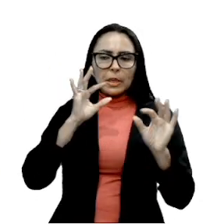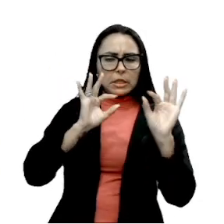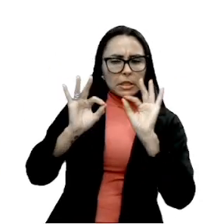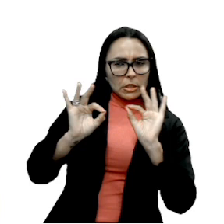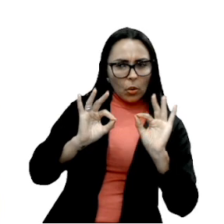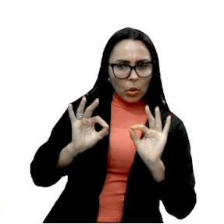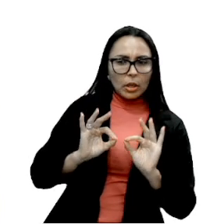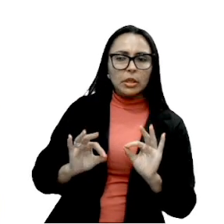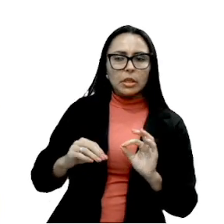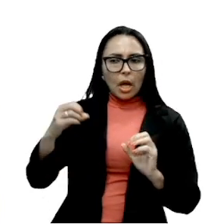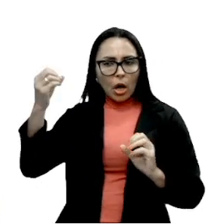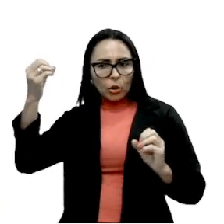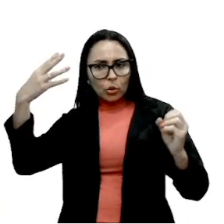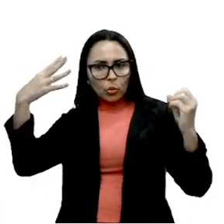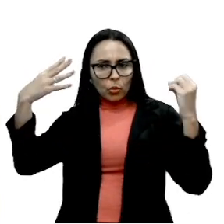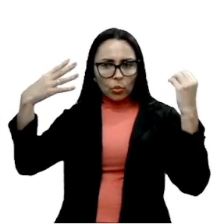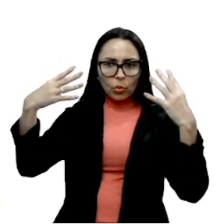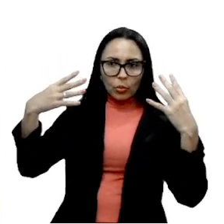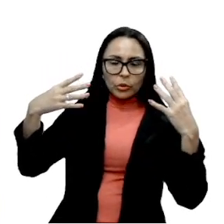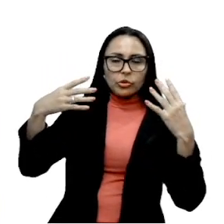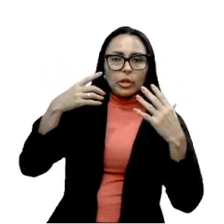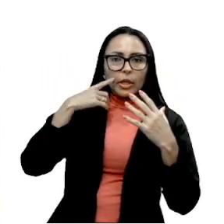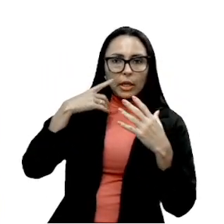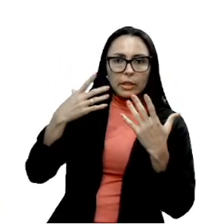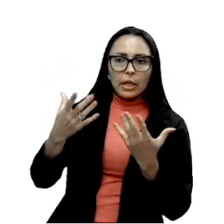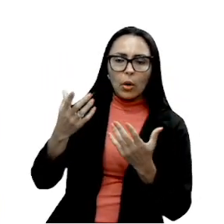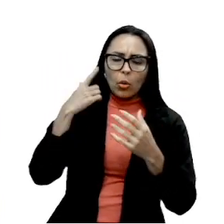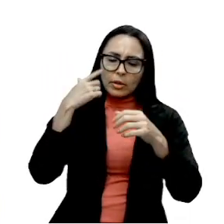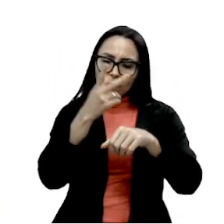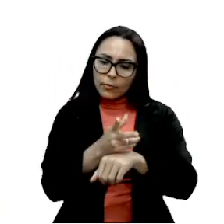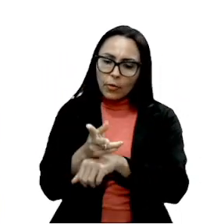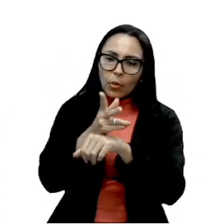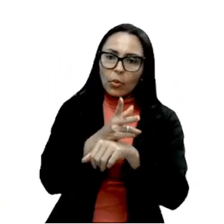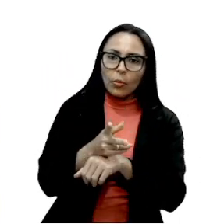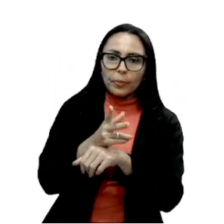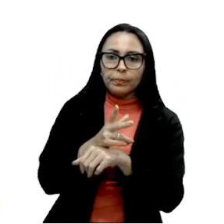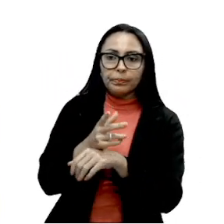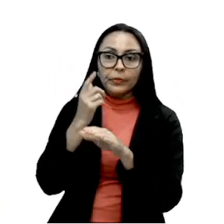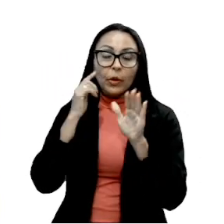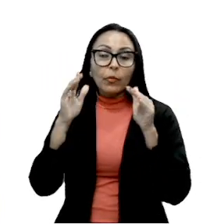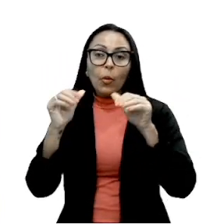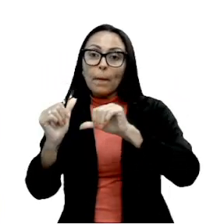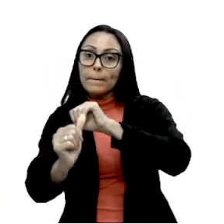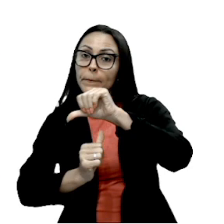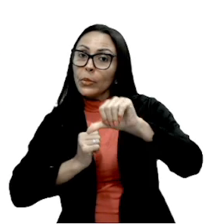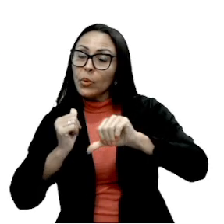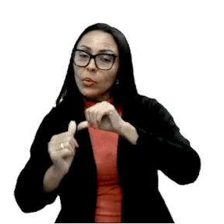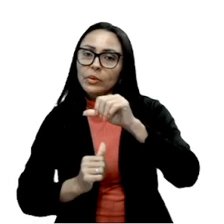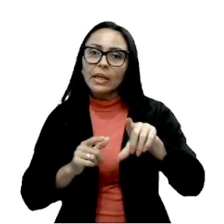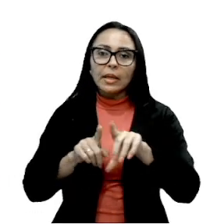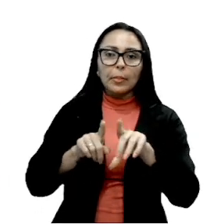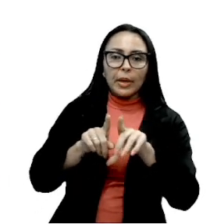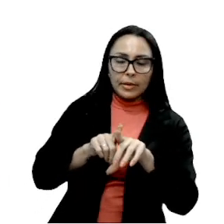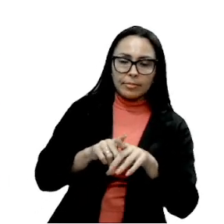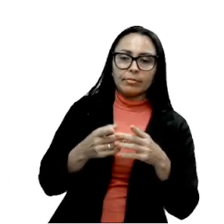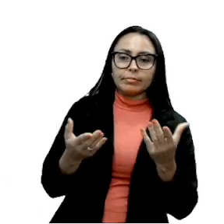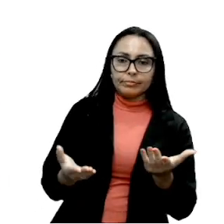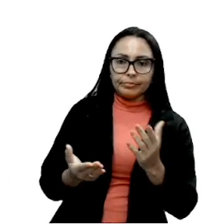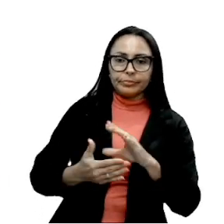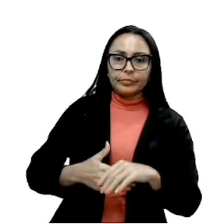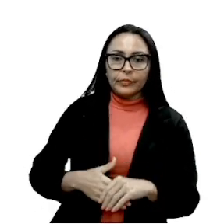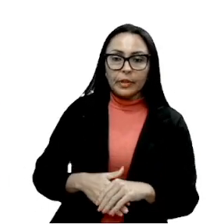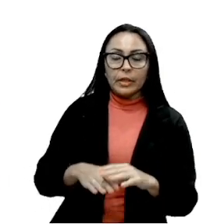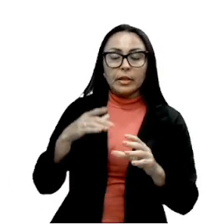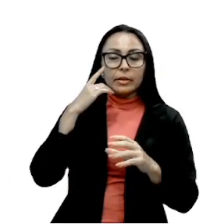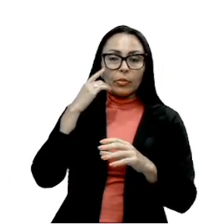ali, caprichar na captação. Então, o foco ali muda. O foco vai ser o equipamento e o talento do captador, no caso, o operador